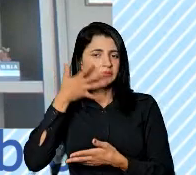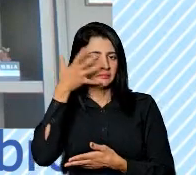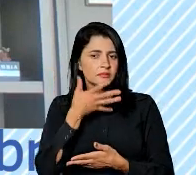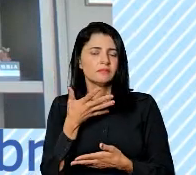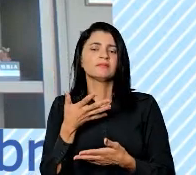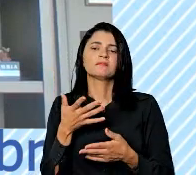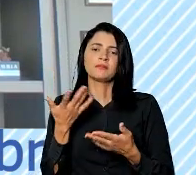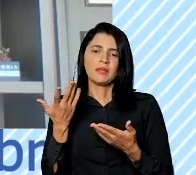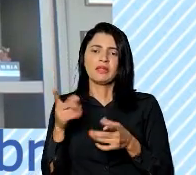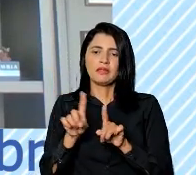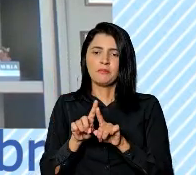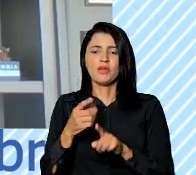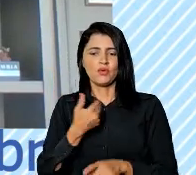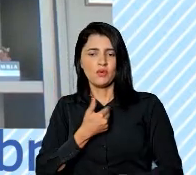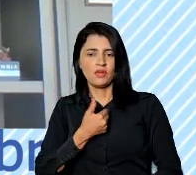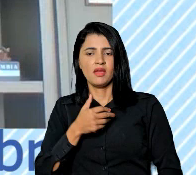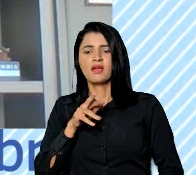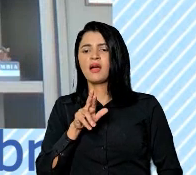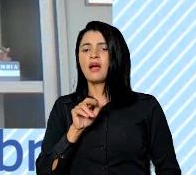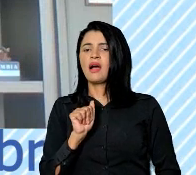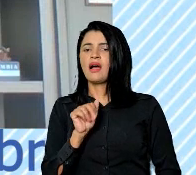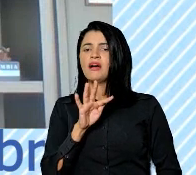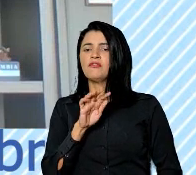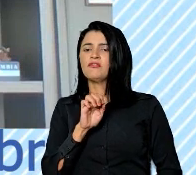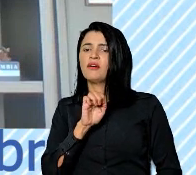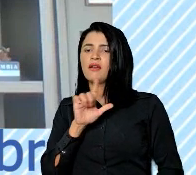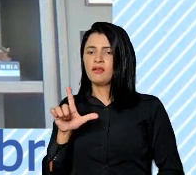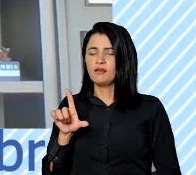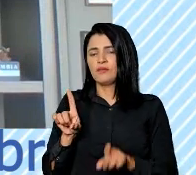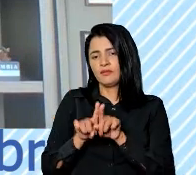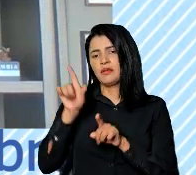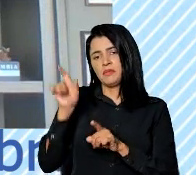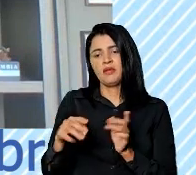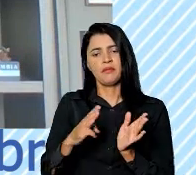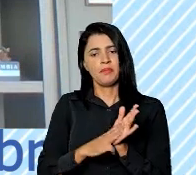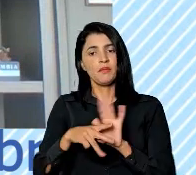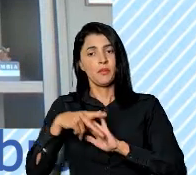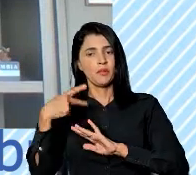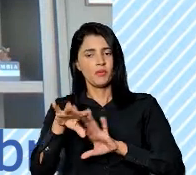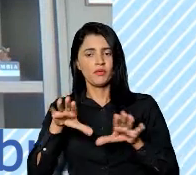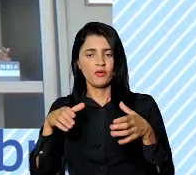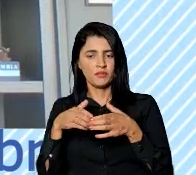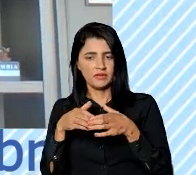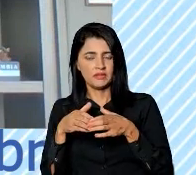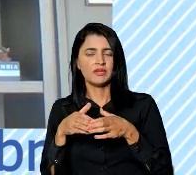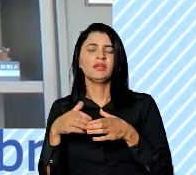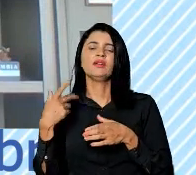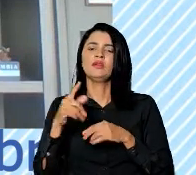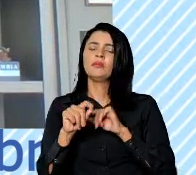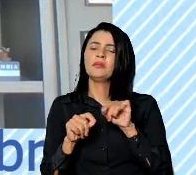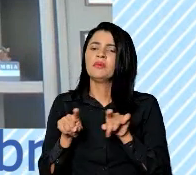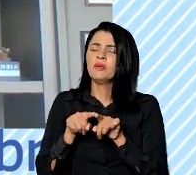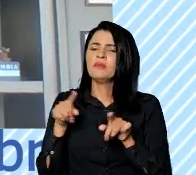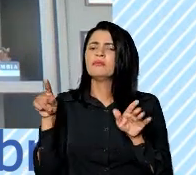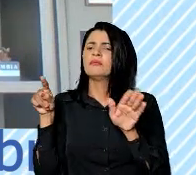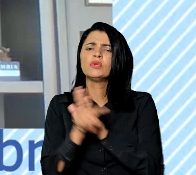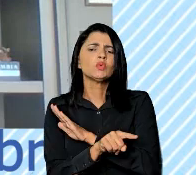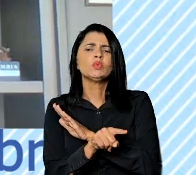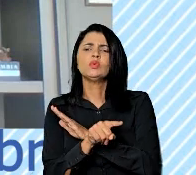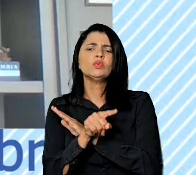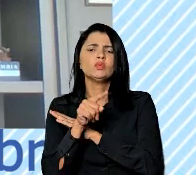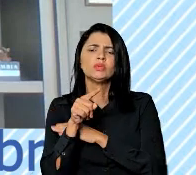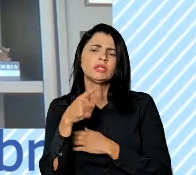nosso colega Rafael Rios Ribeiro, que é também membro da Comissão de Equidade de Gênero, ele pergunta à vereadora